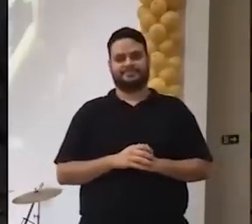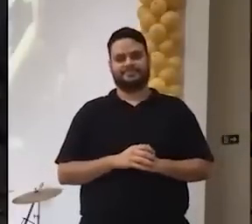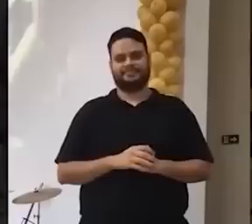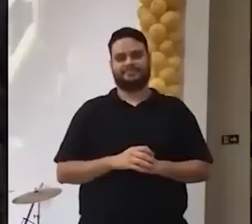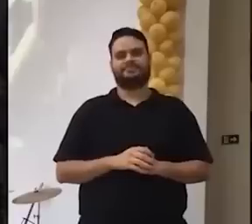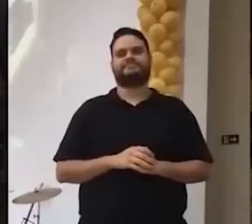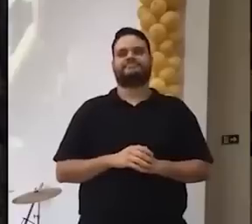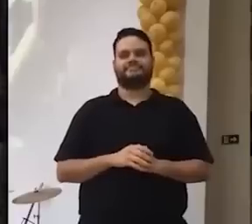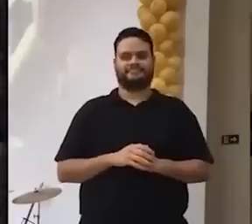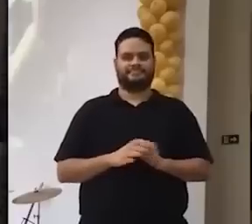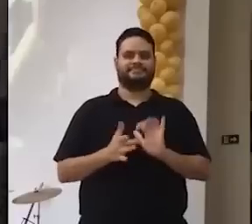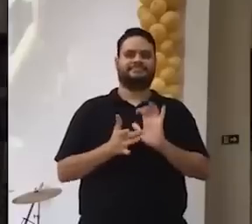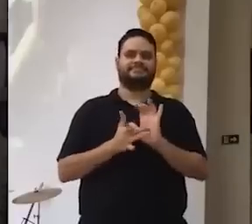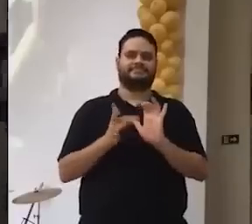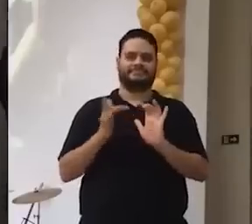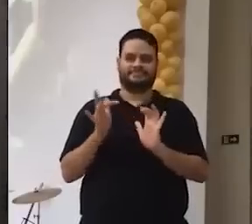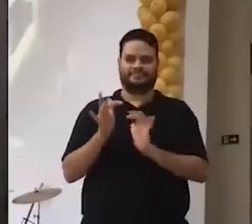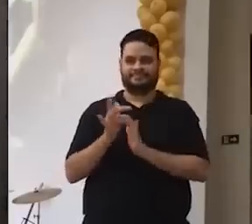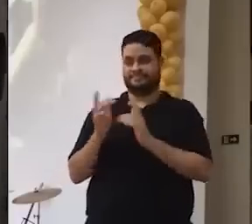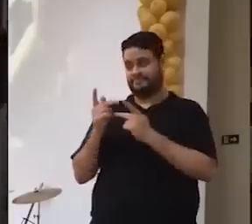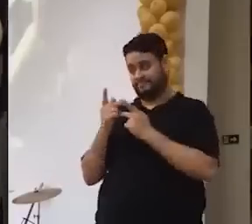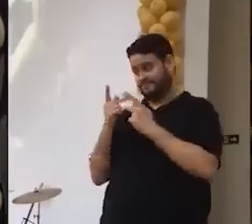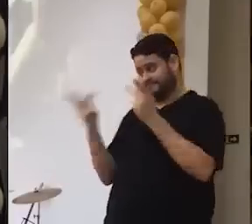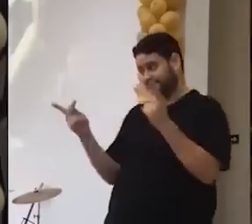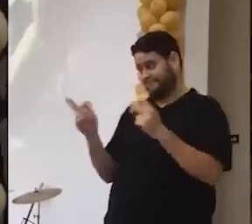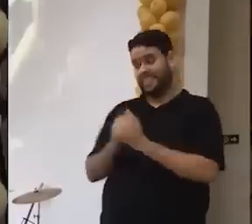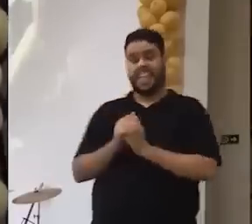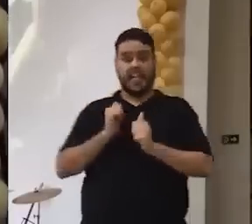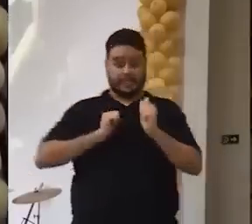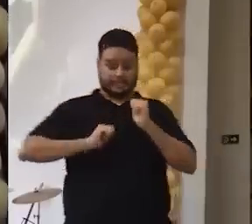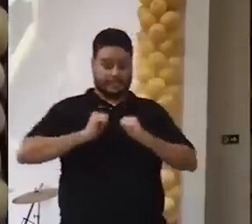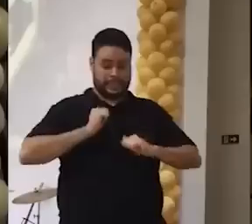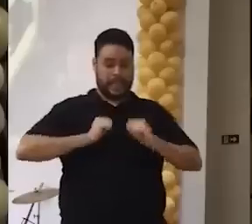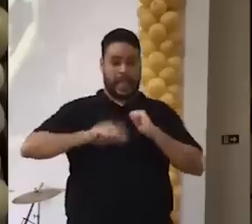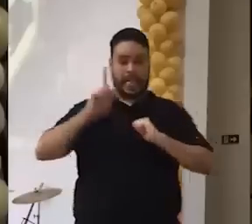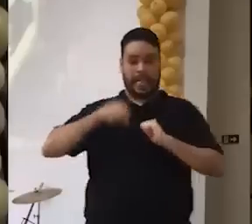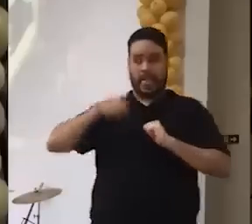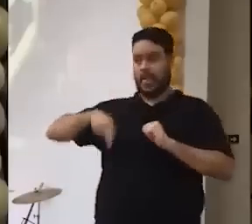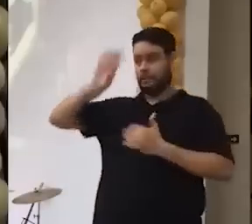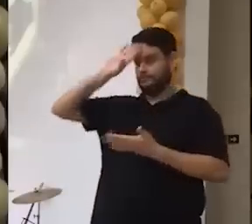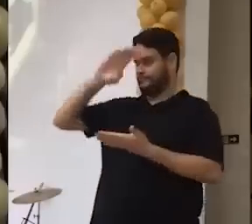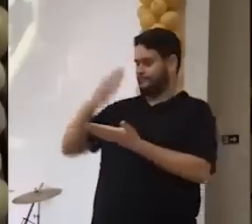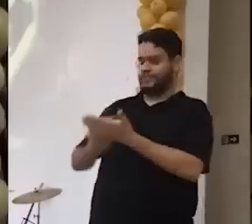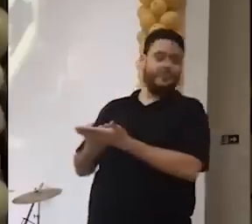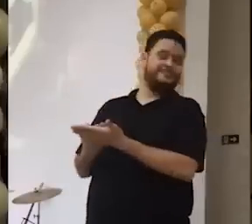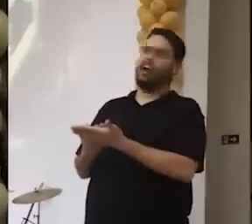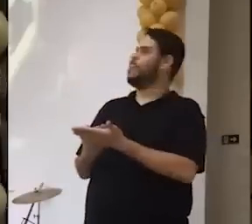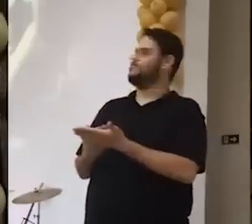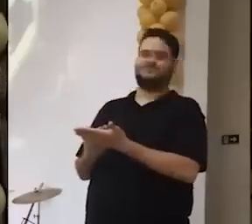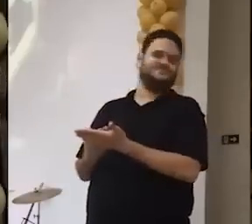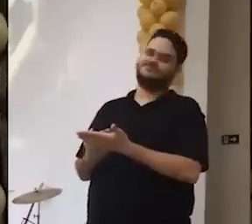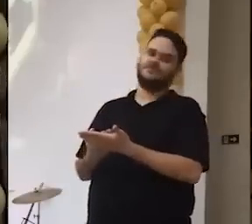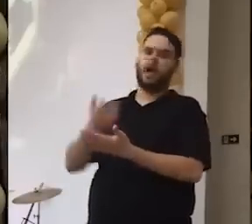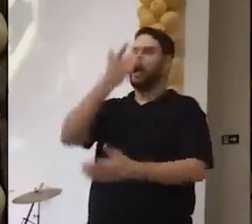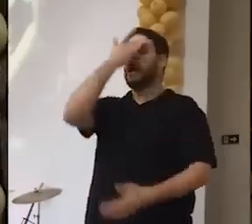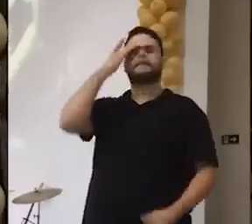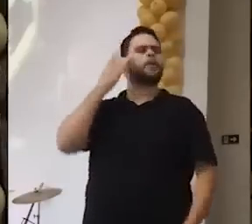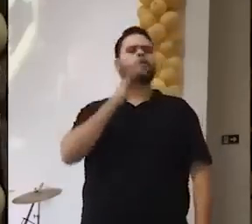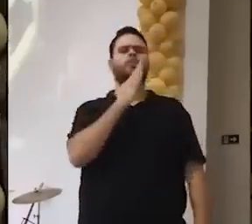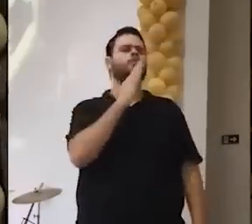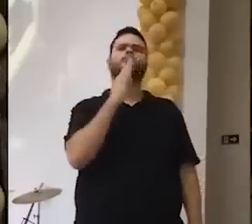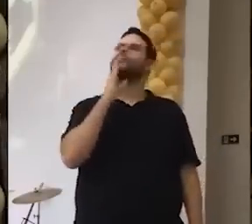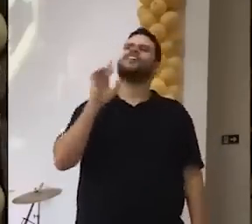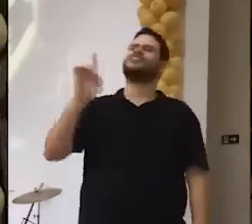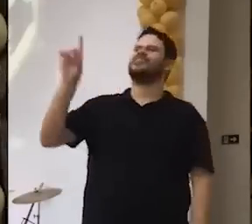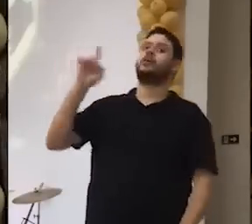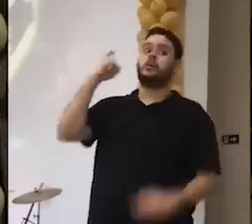Jesus foi além e diz assim, ansiedade é incredulidade. Os gentios que não conhecem a Deus, é que se